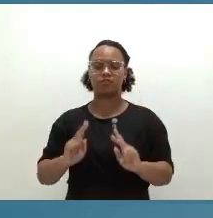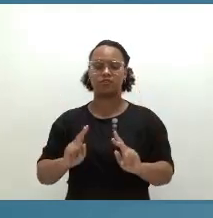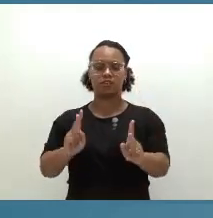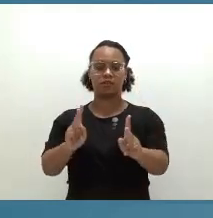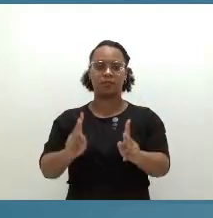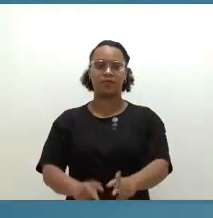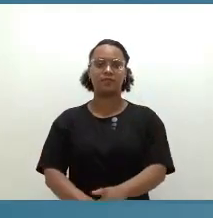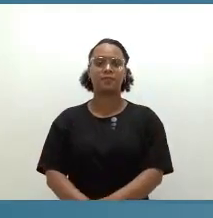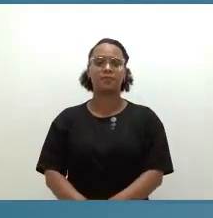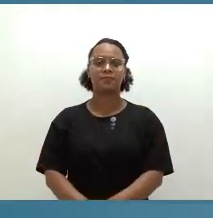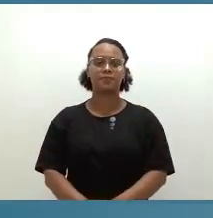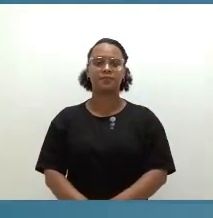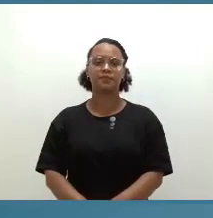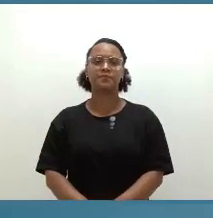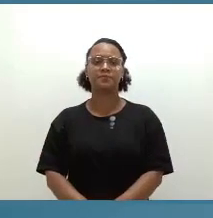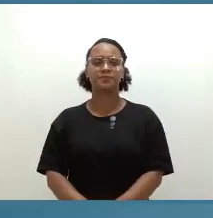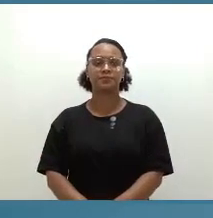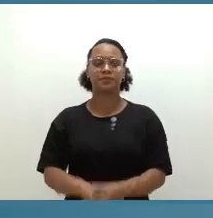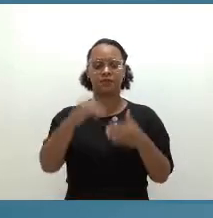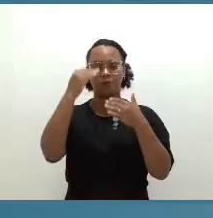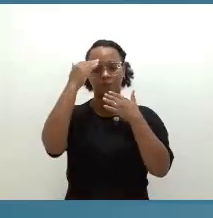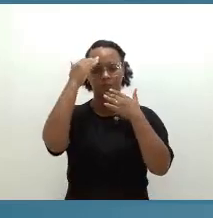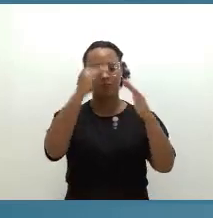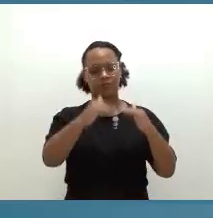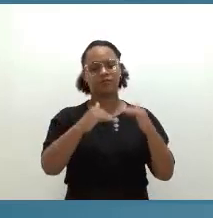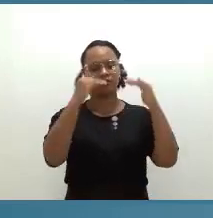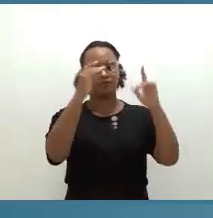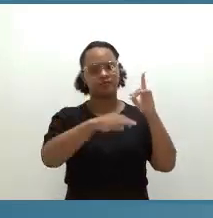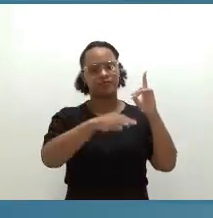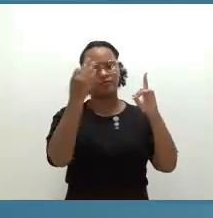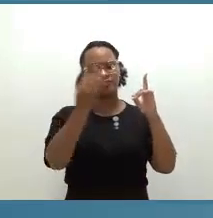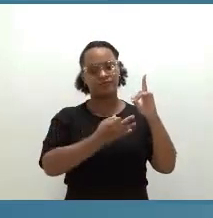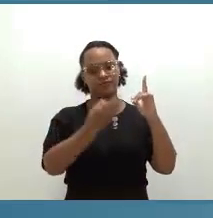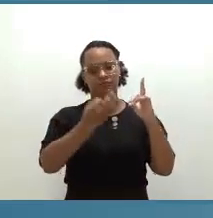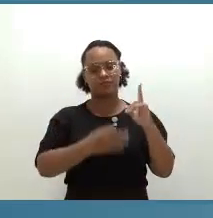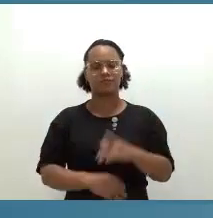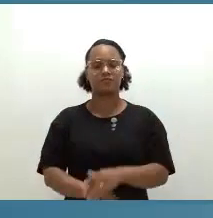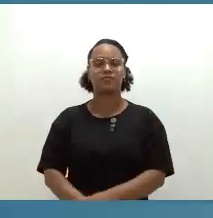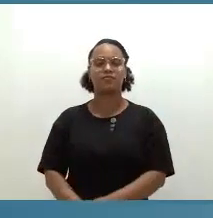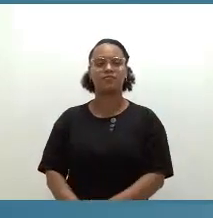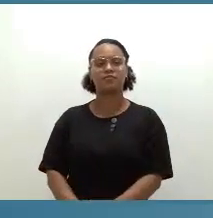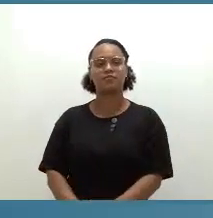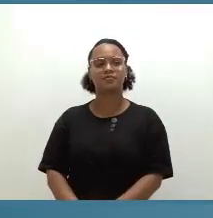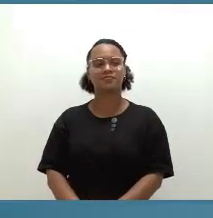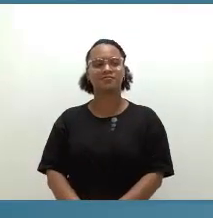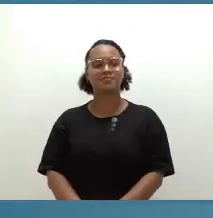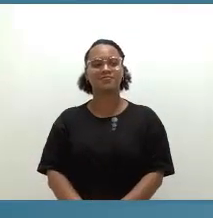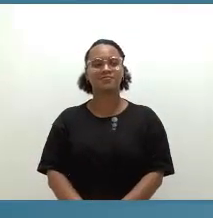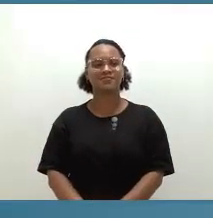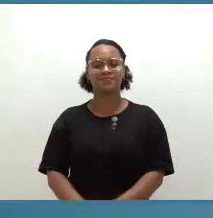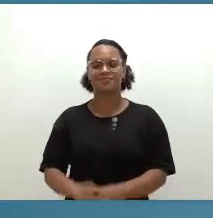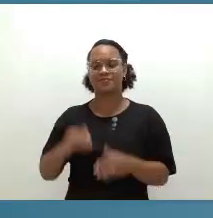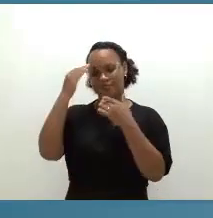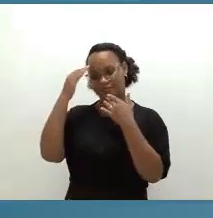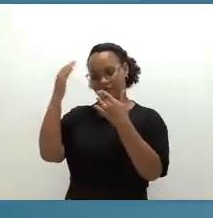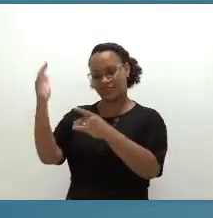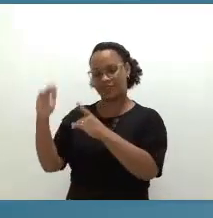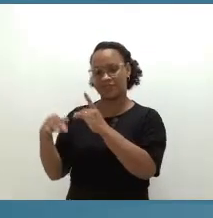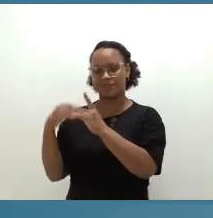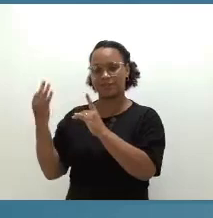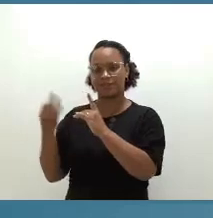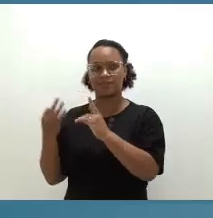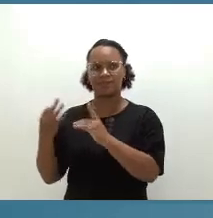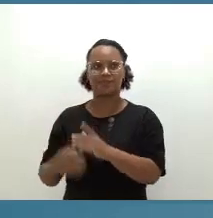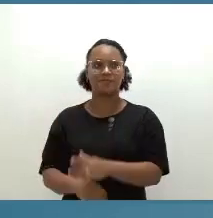Obrigada. Embargador Ricardo. Embargadora Savera,